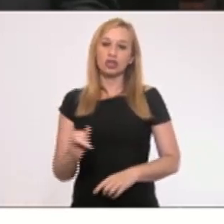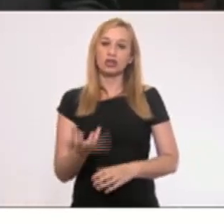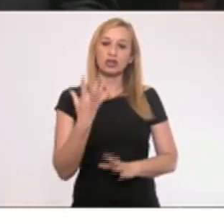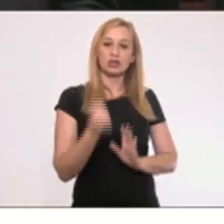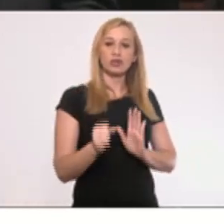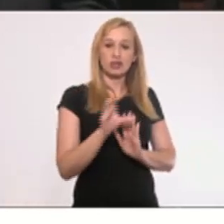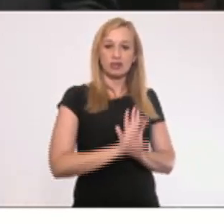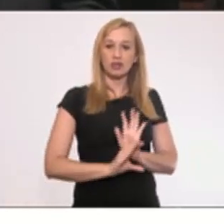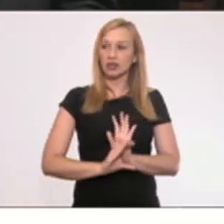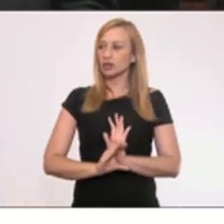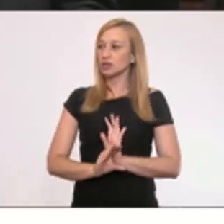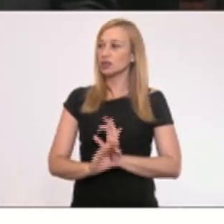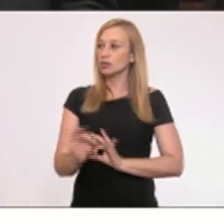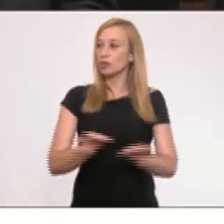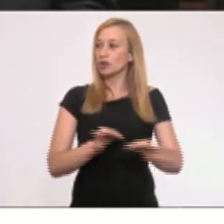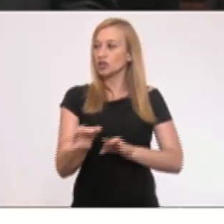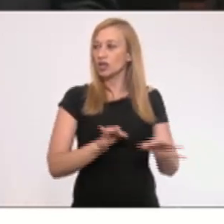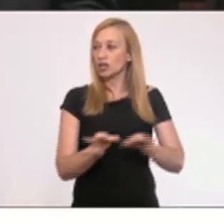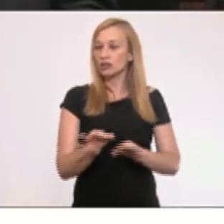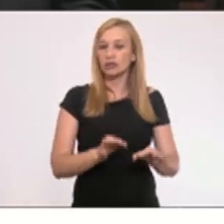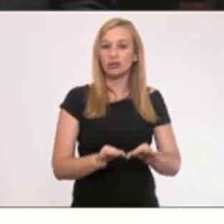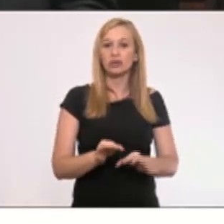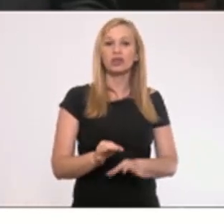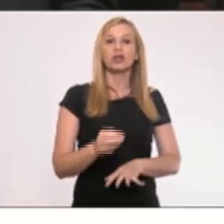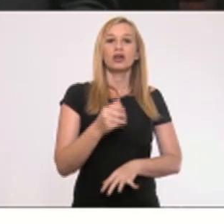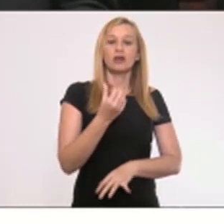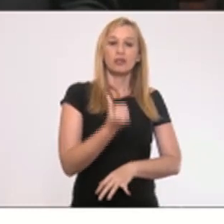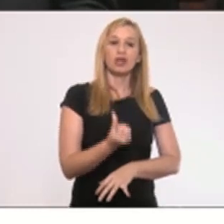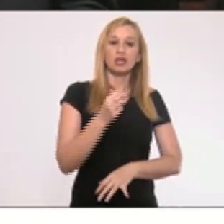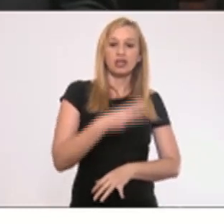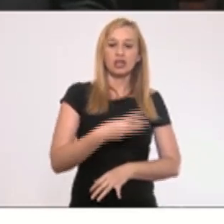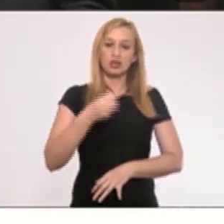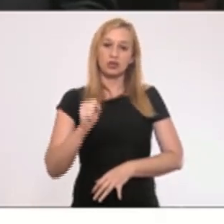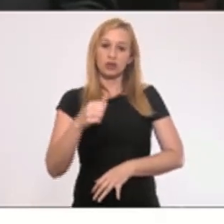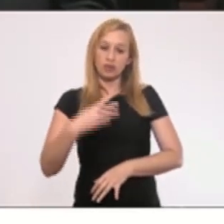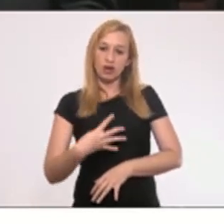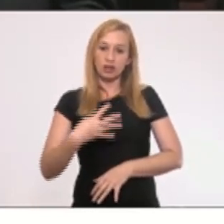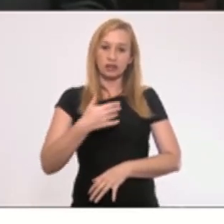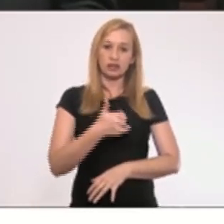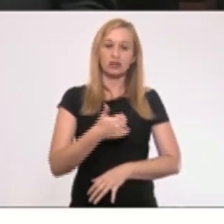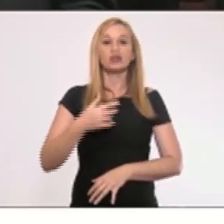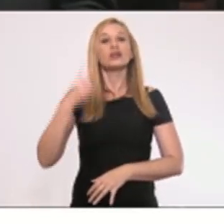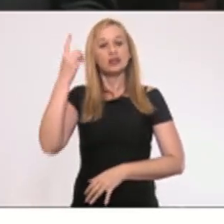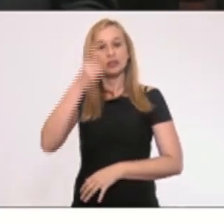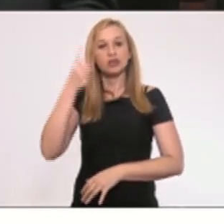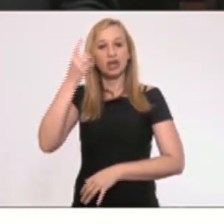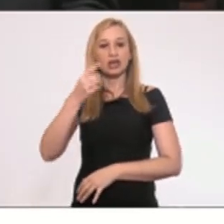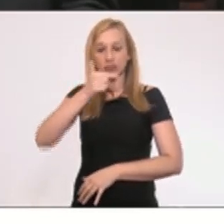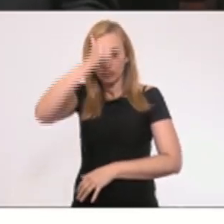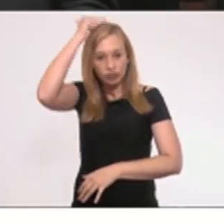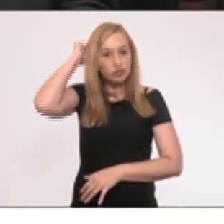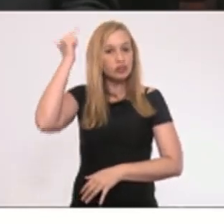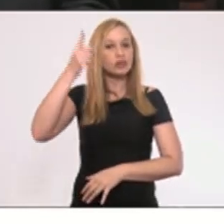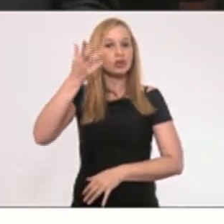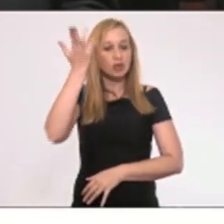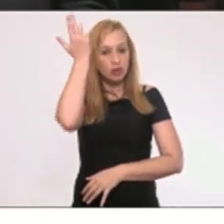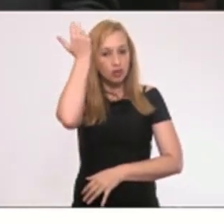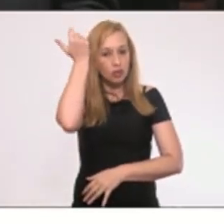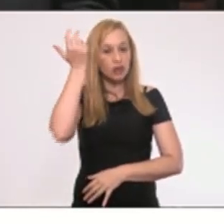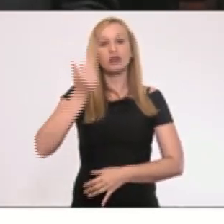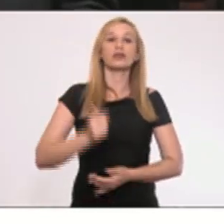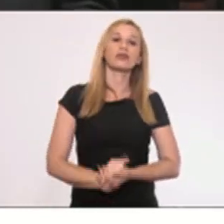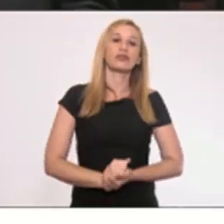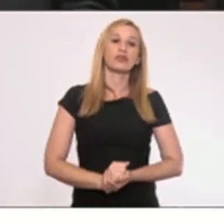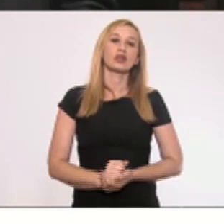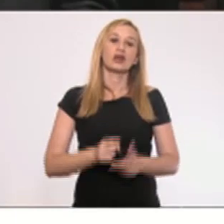emendas... Projeto de resolução 638-A, 2018, de autoria dos deputados enfermeira Regiane, Eliomar Coelho, Luiz Paulo, Paulo Ramos e Valdec Carneiro, que